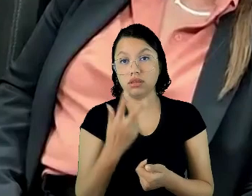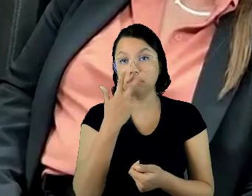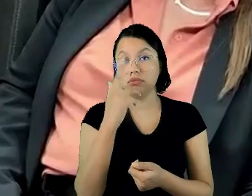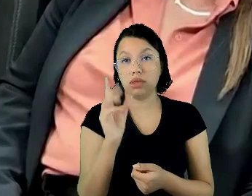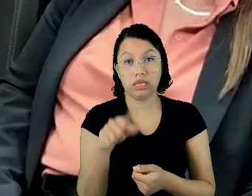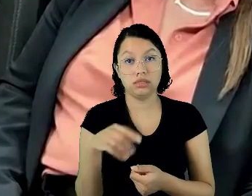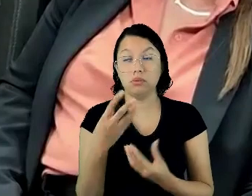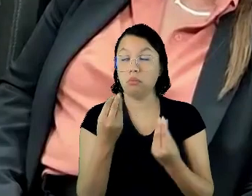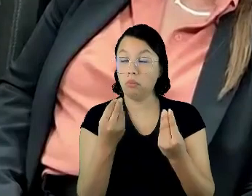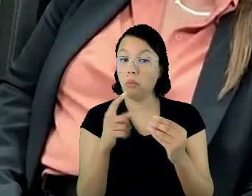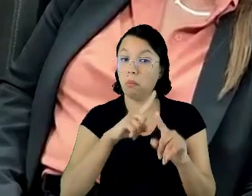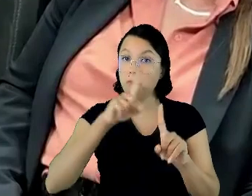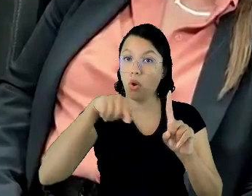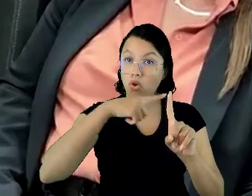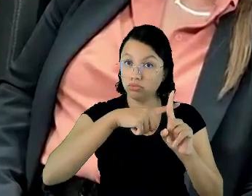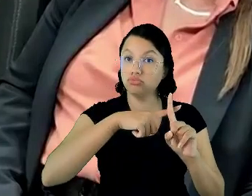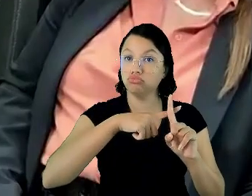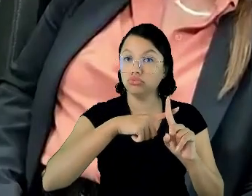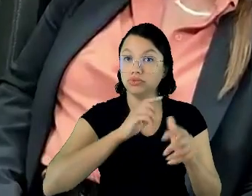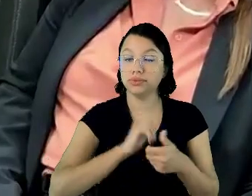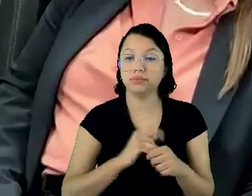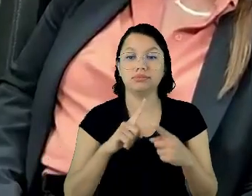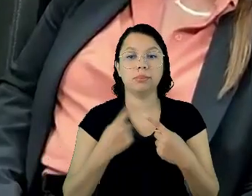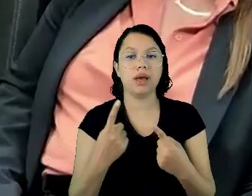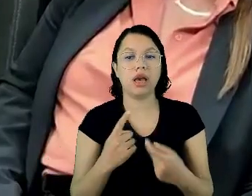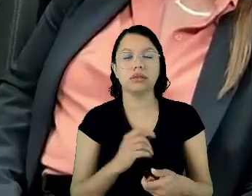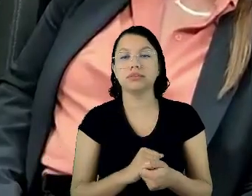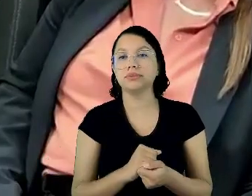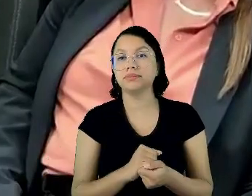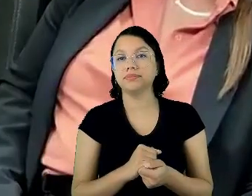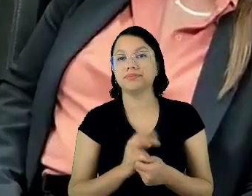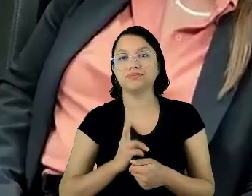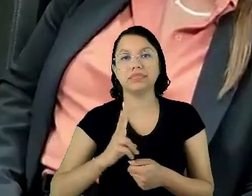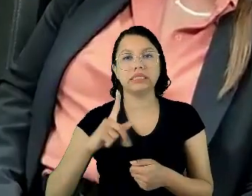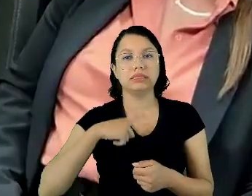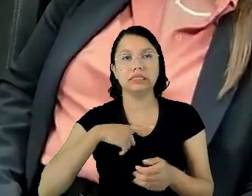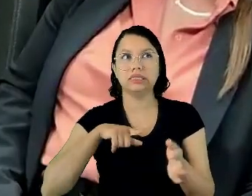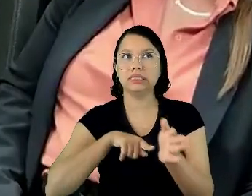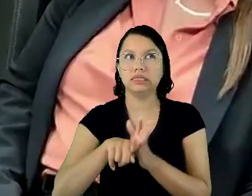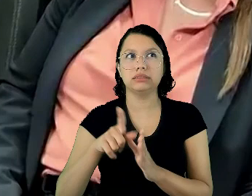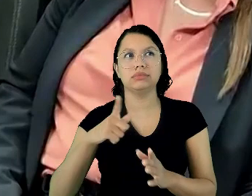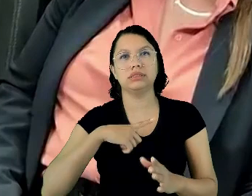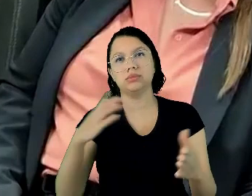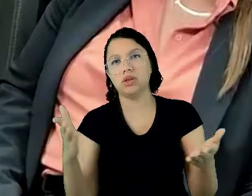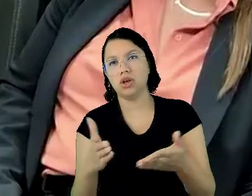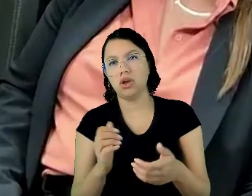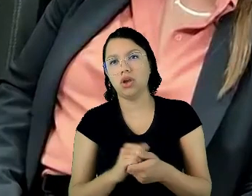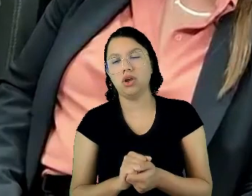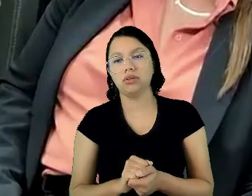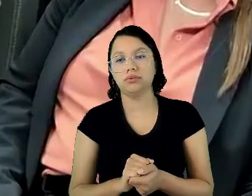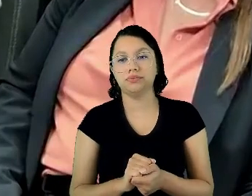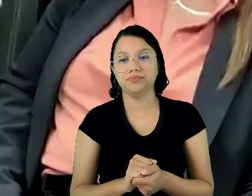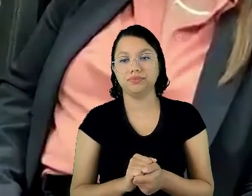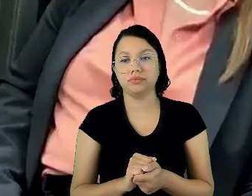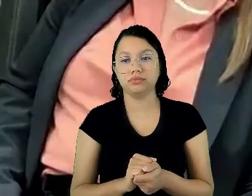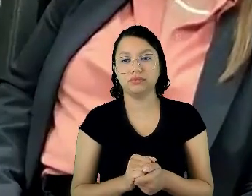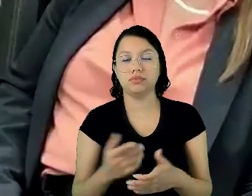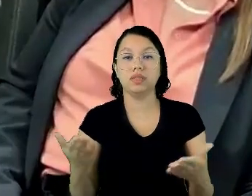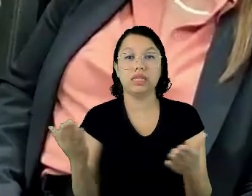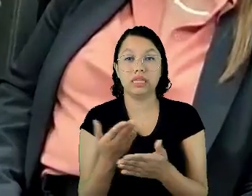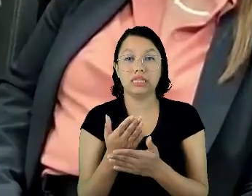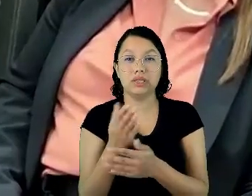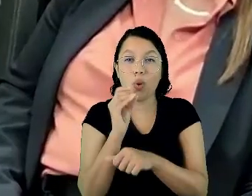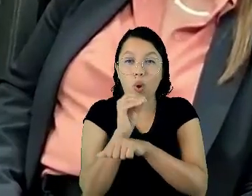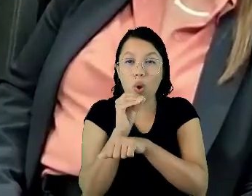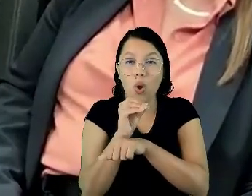mas sempre com essa questão que nós temos hoje, dessa cautela, desse cuidado que nós temos que ter com o meio ambiente,